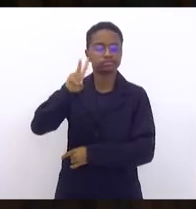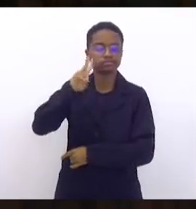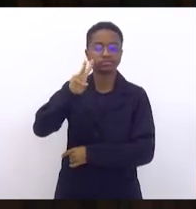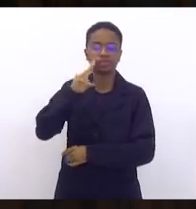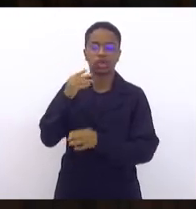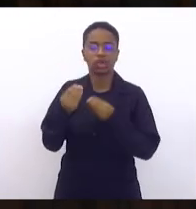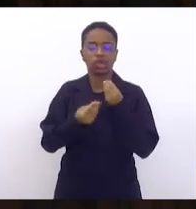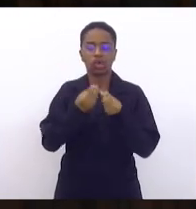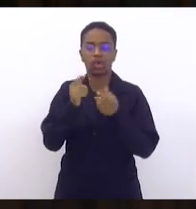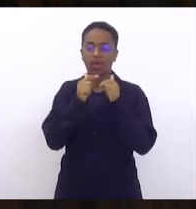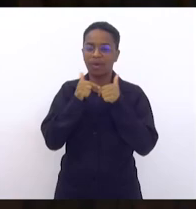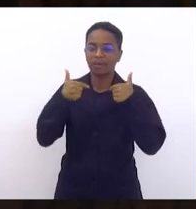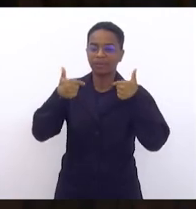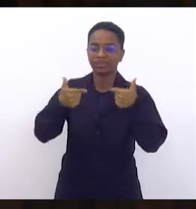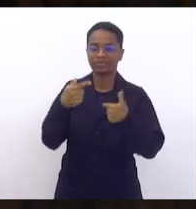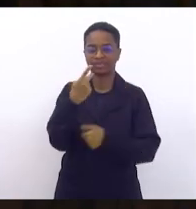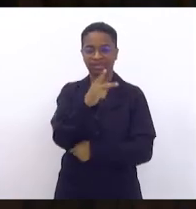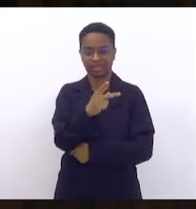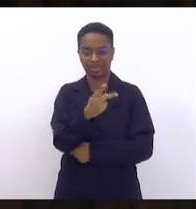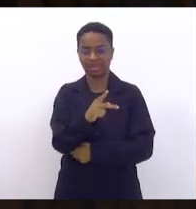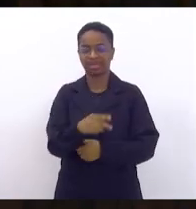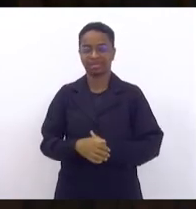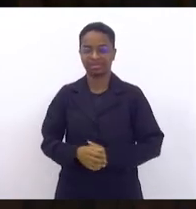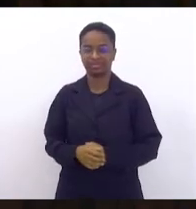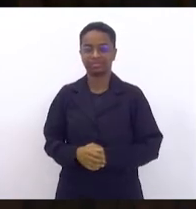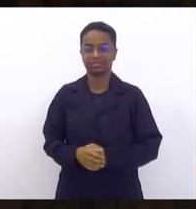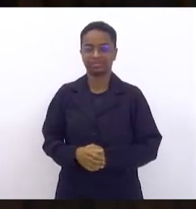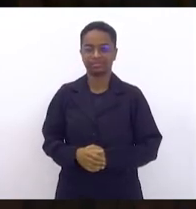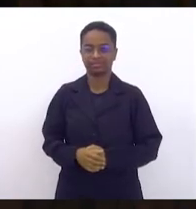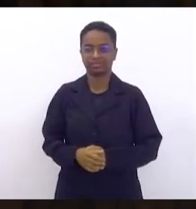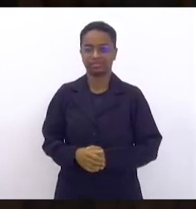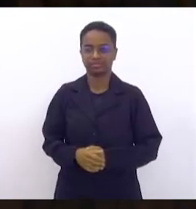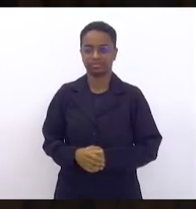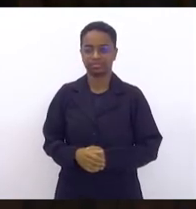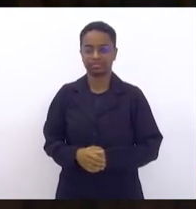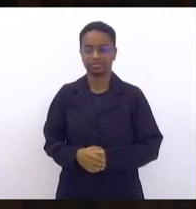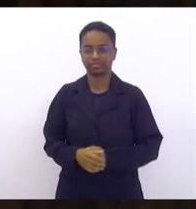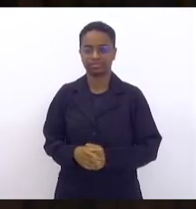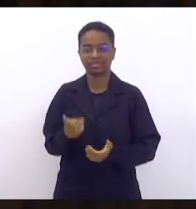dos grandes sorrisos que o castrinho Geraldo